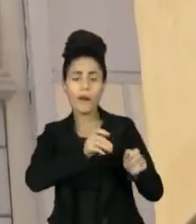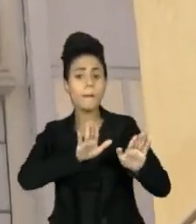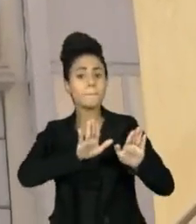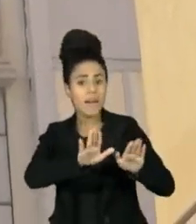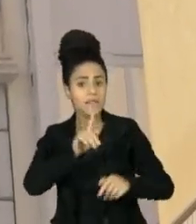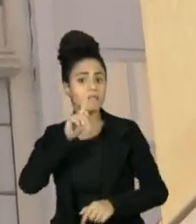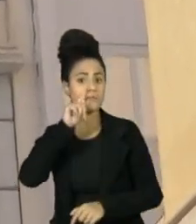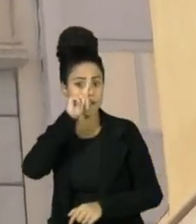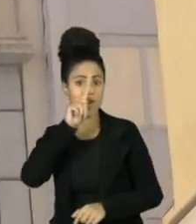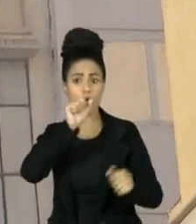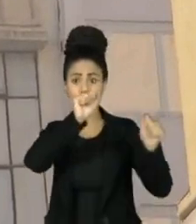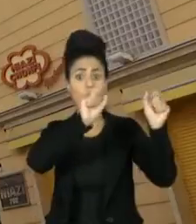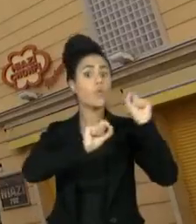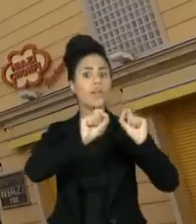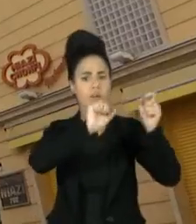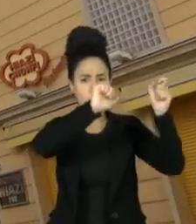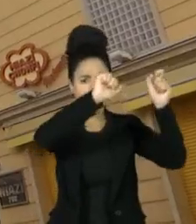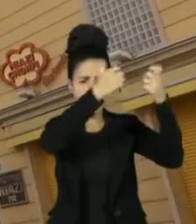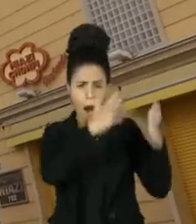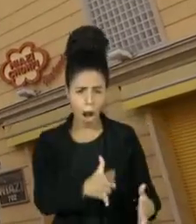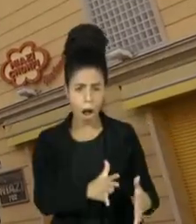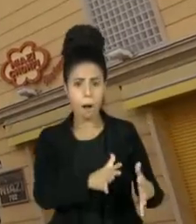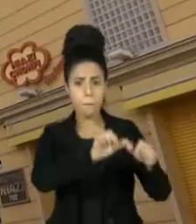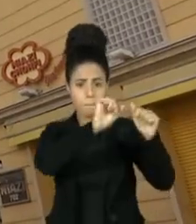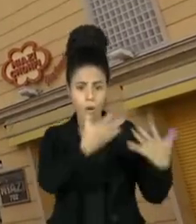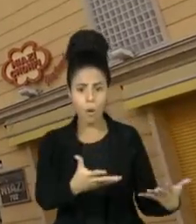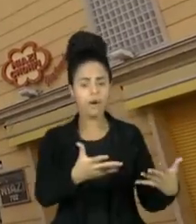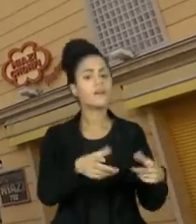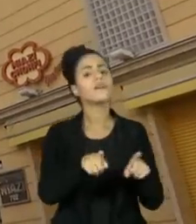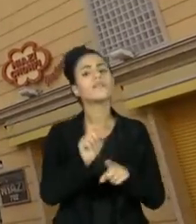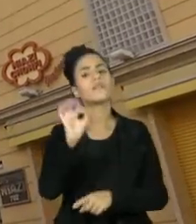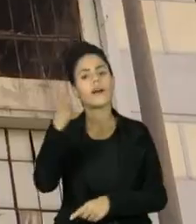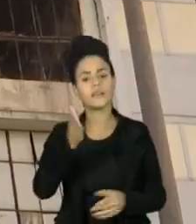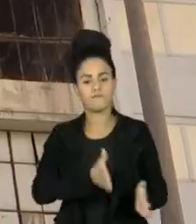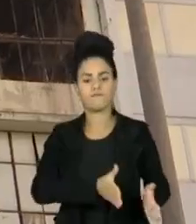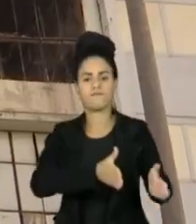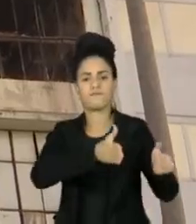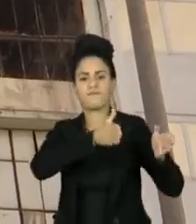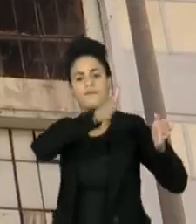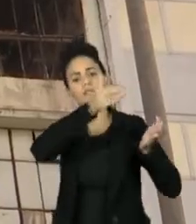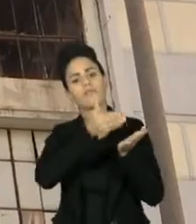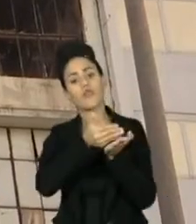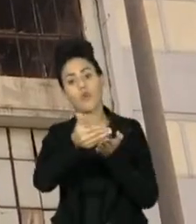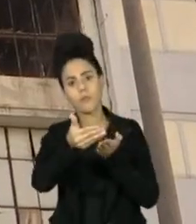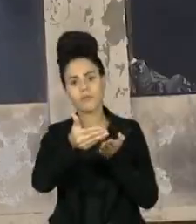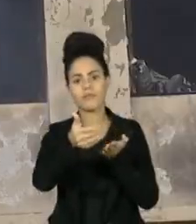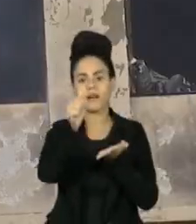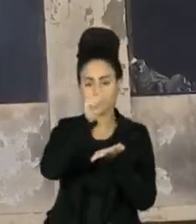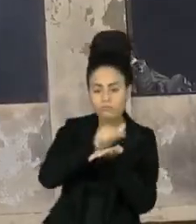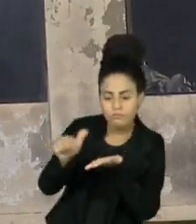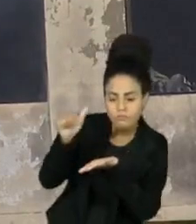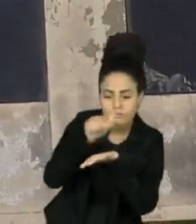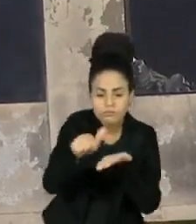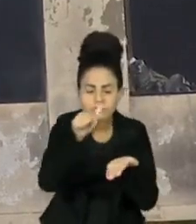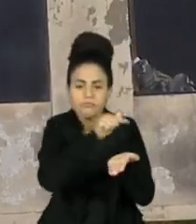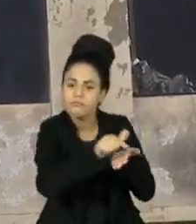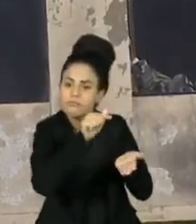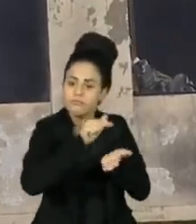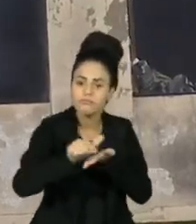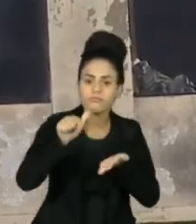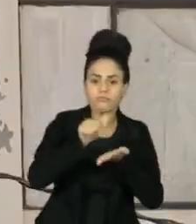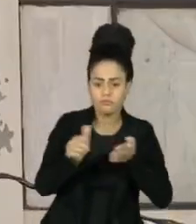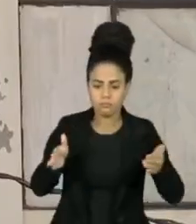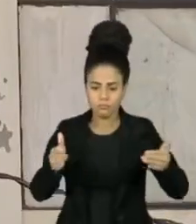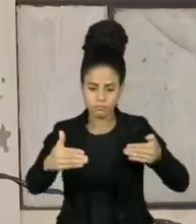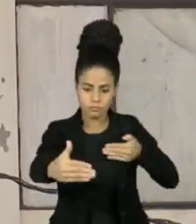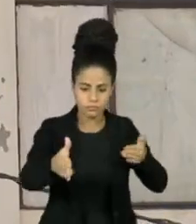riscos de desabamentos pontuais. O processo de derrubada da estrutura deve começar pela limpeza do local e o escoramento do imóvel,